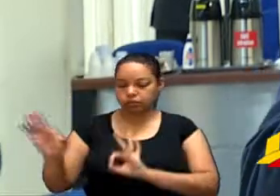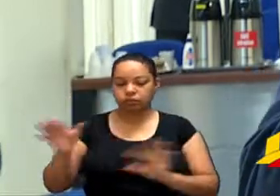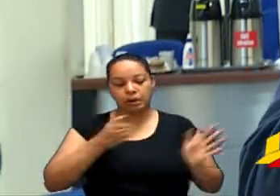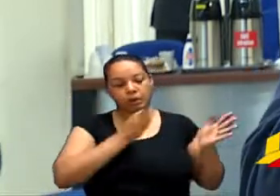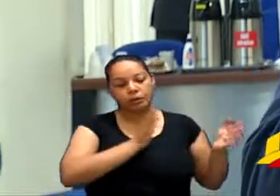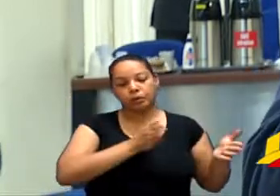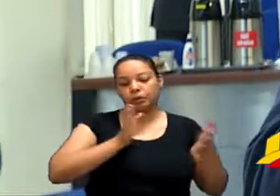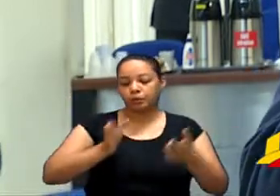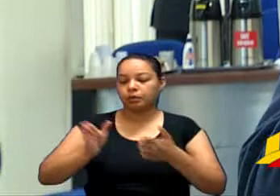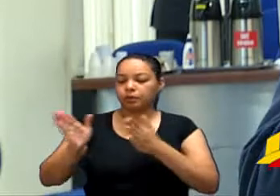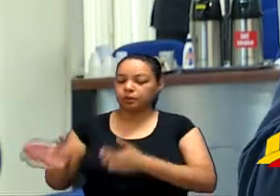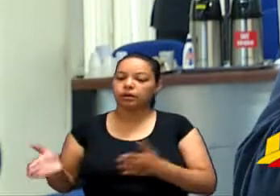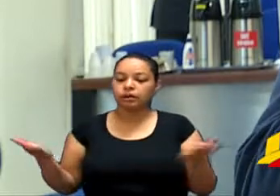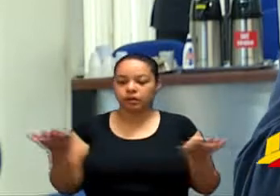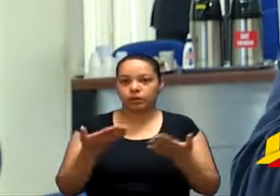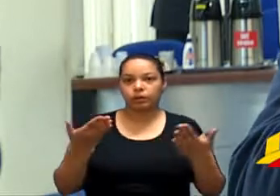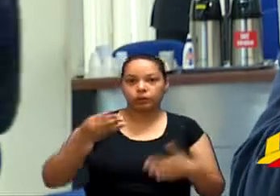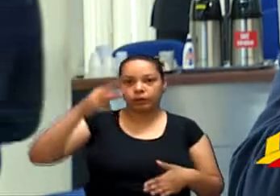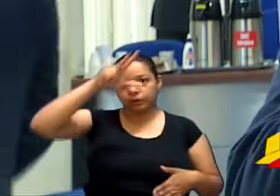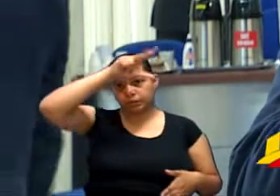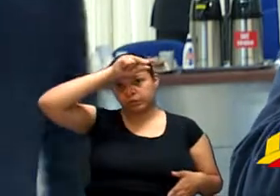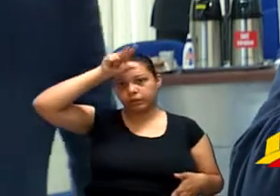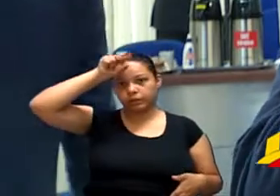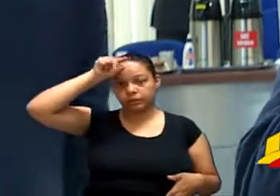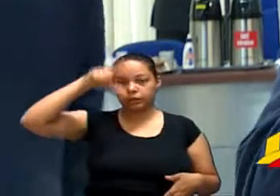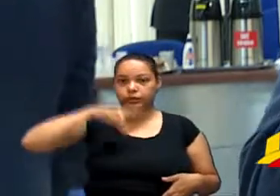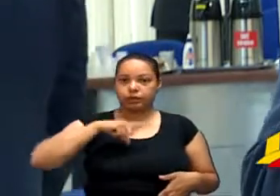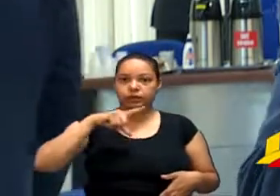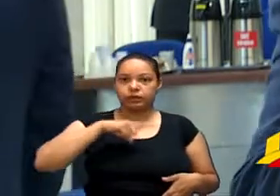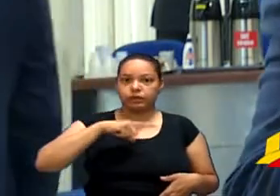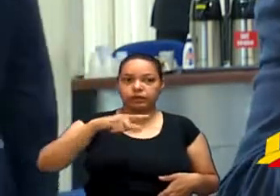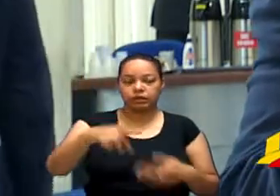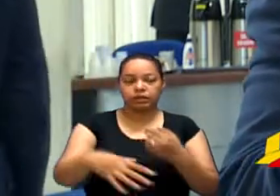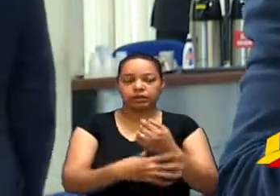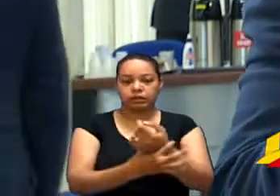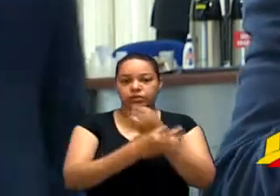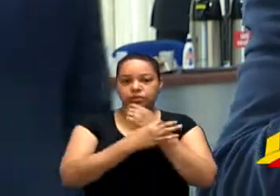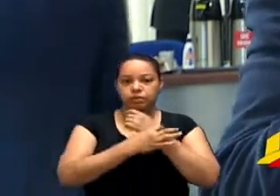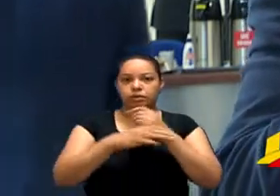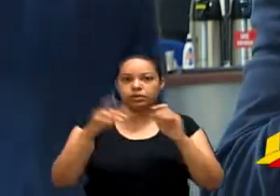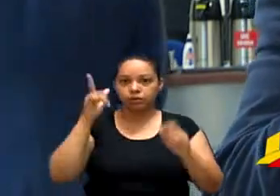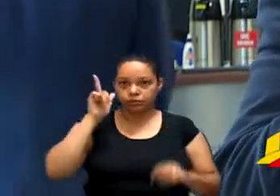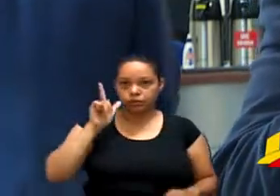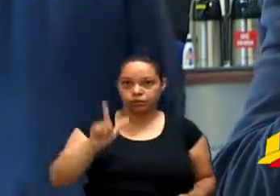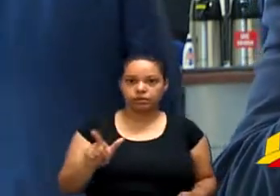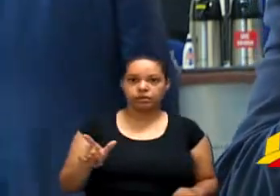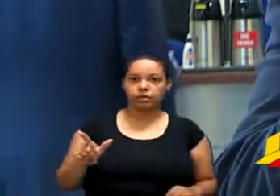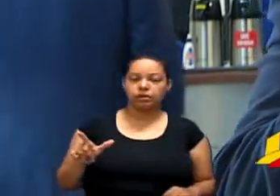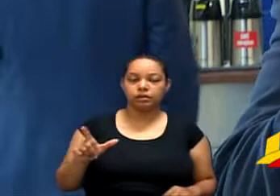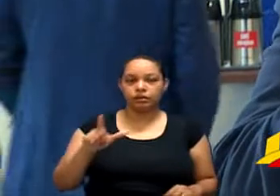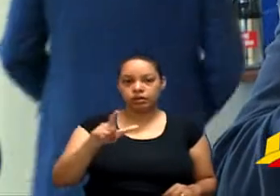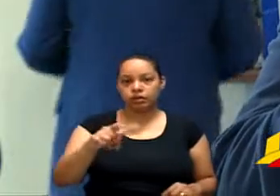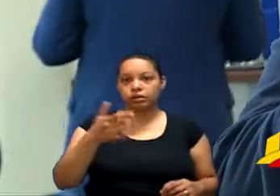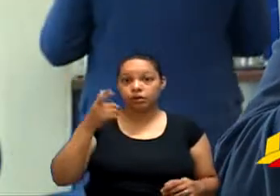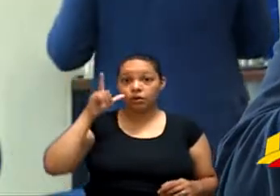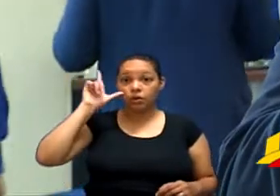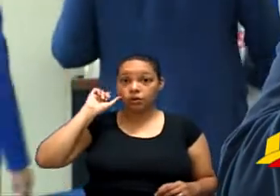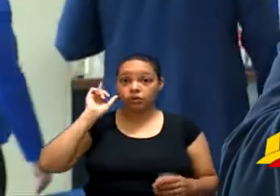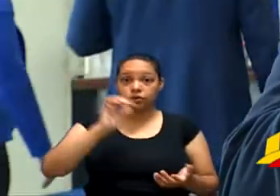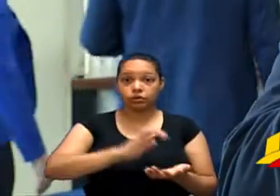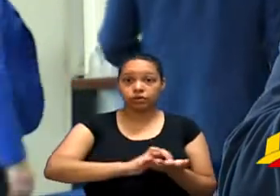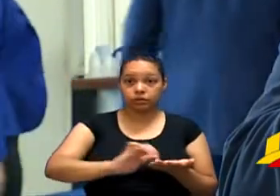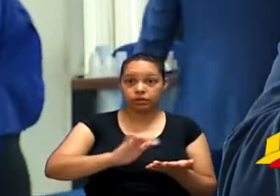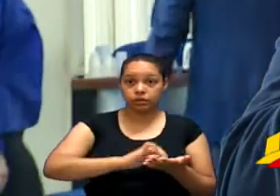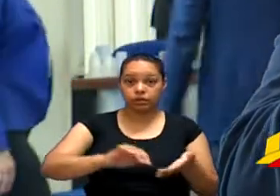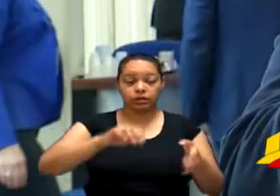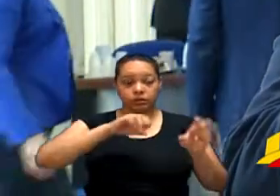a prefeitura tá tendo inclusive em nível de segurança dos próprios Ontem nós tivemos com a secretários de educação que esteve presente aqui